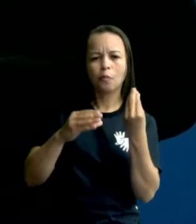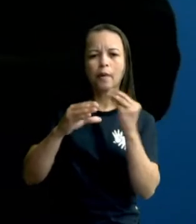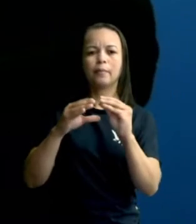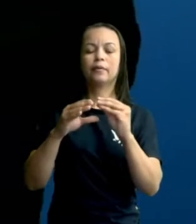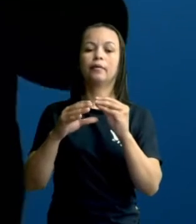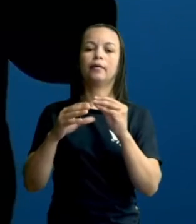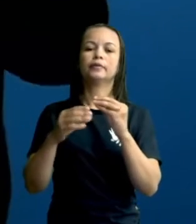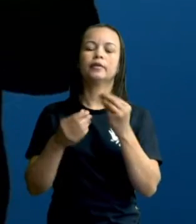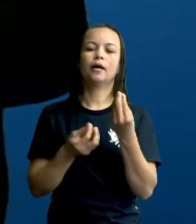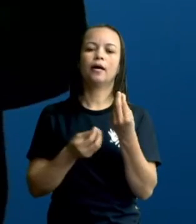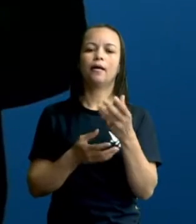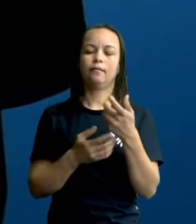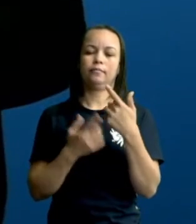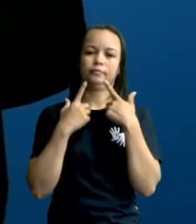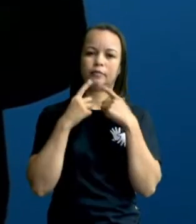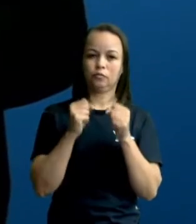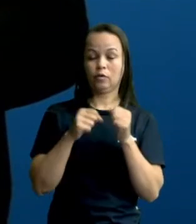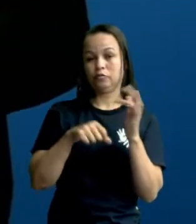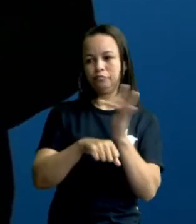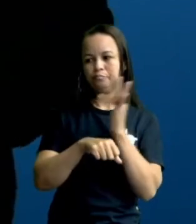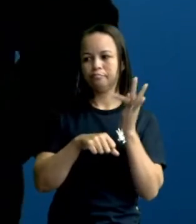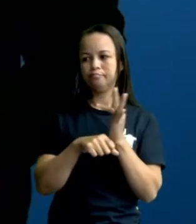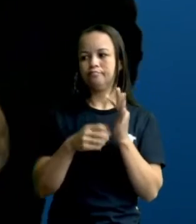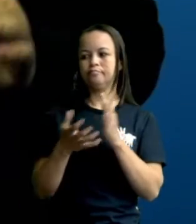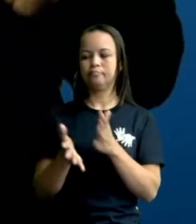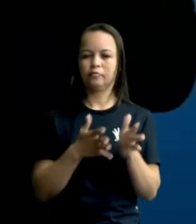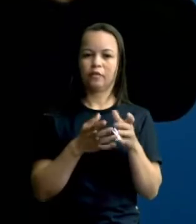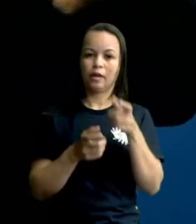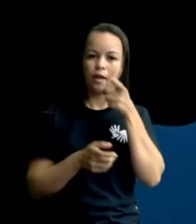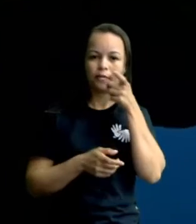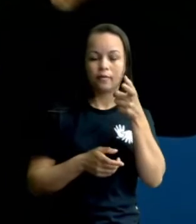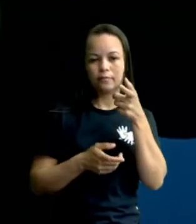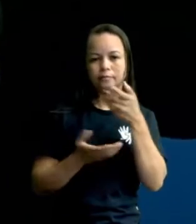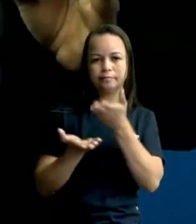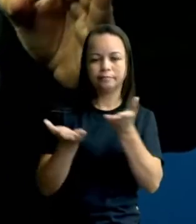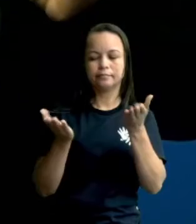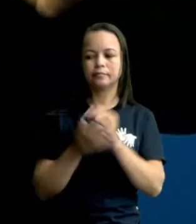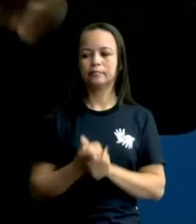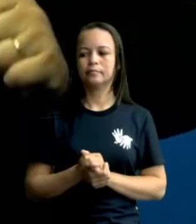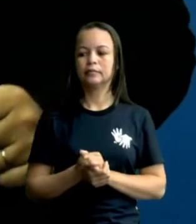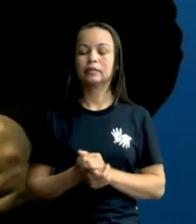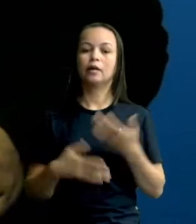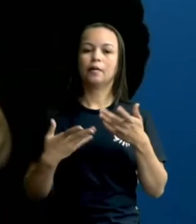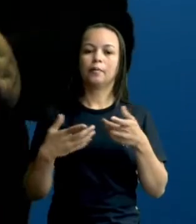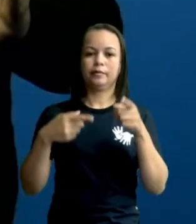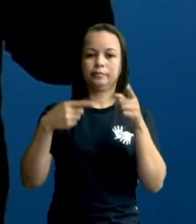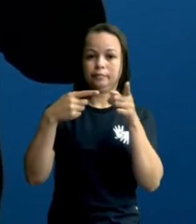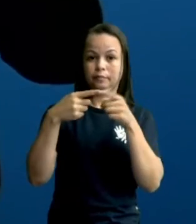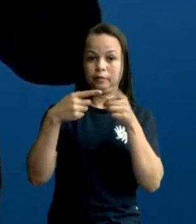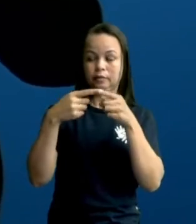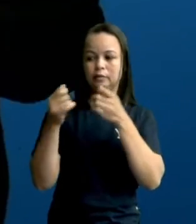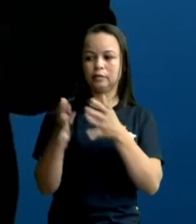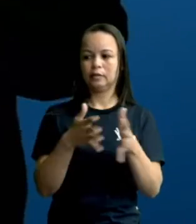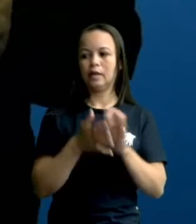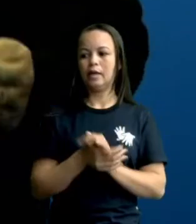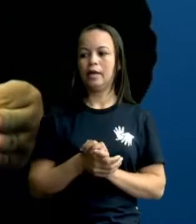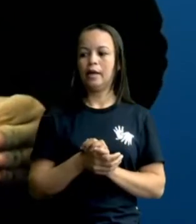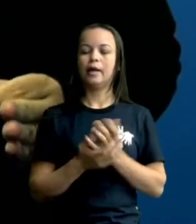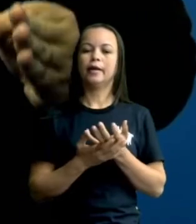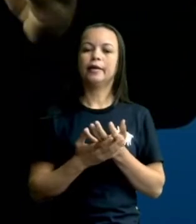linguagem formal. Vê só que interessante para você. Primeiro deles, o professor vai listar aqui para vocês. Em